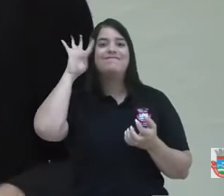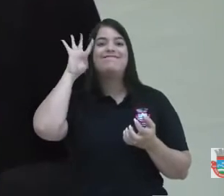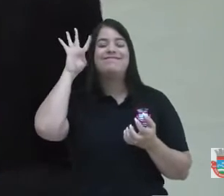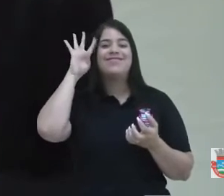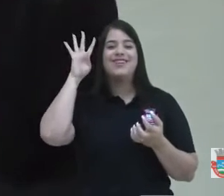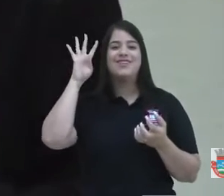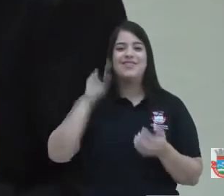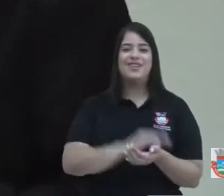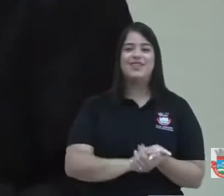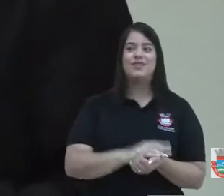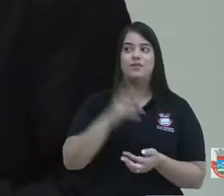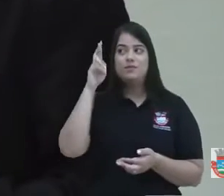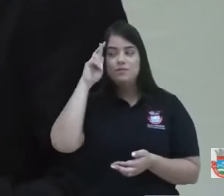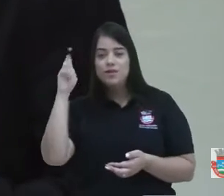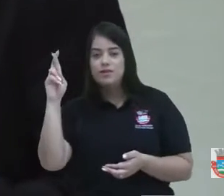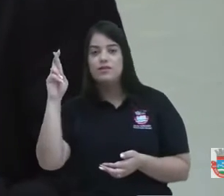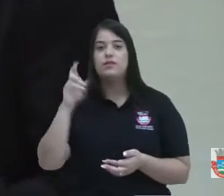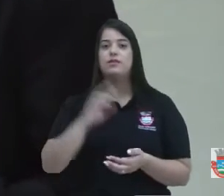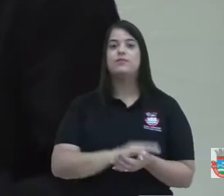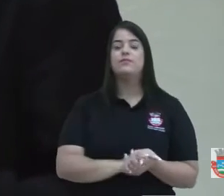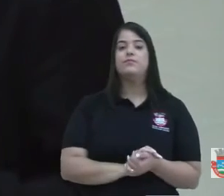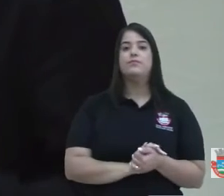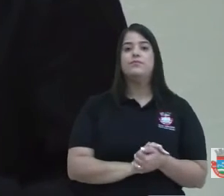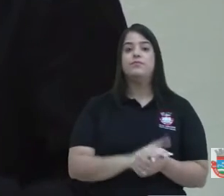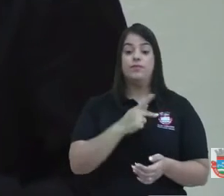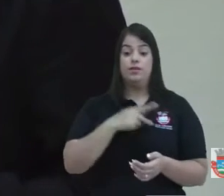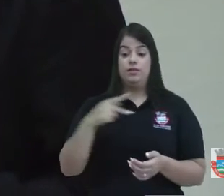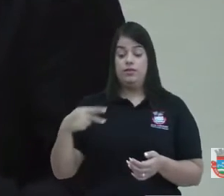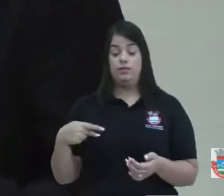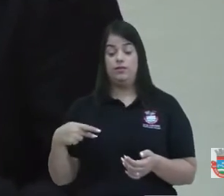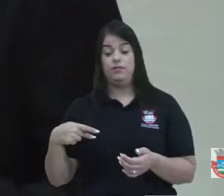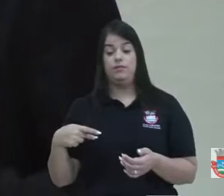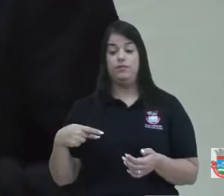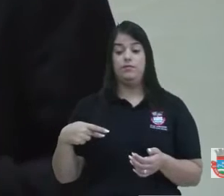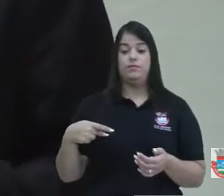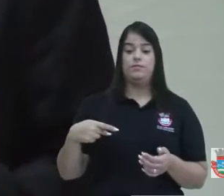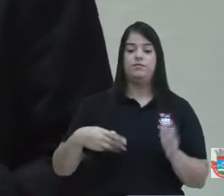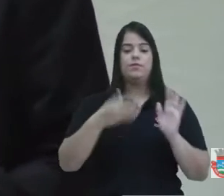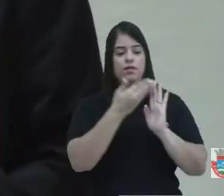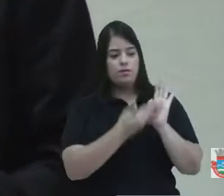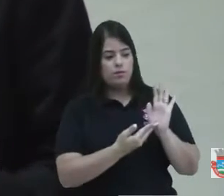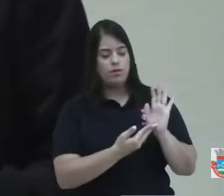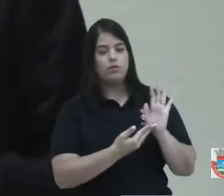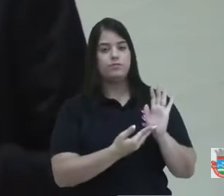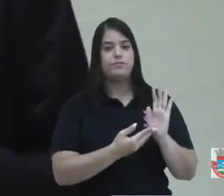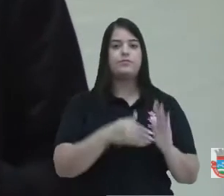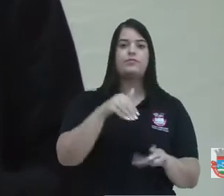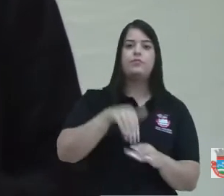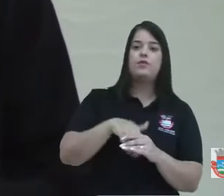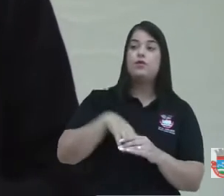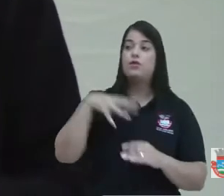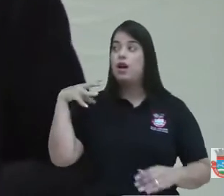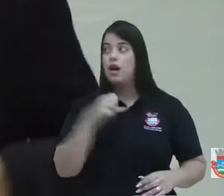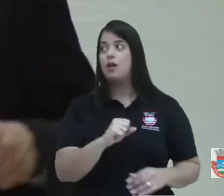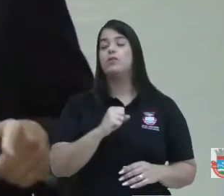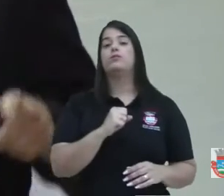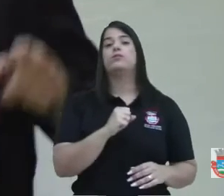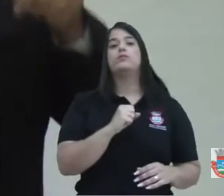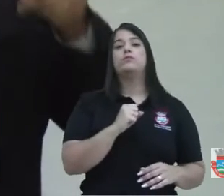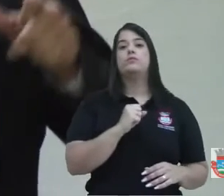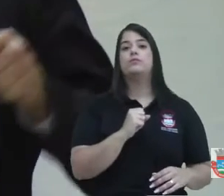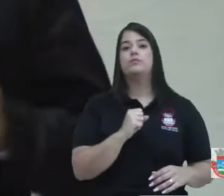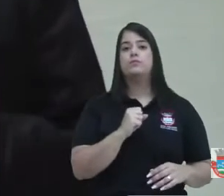quarta-feira, presidente, colocar ele, mais um, ele em pauta para ser votado o mais rápido possível